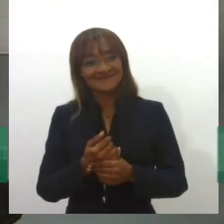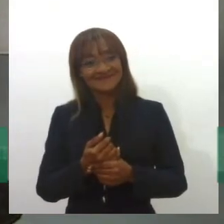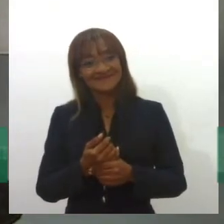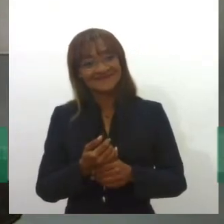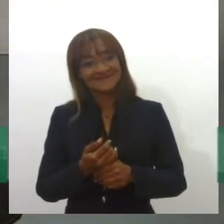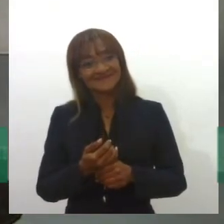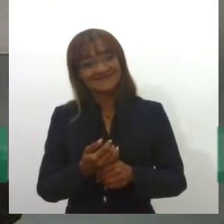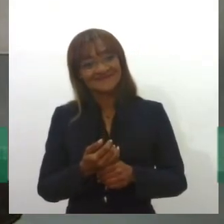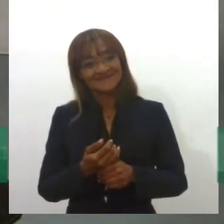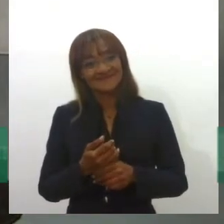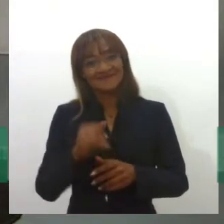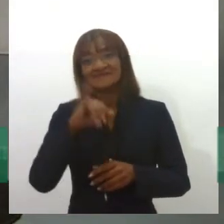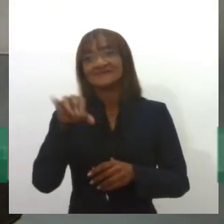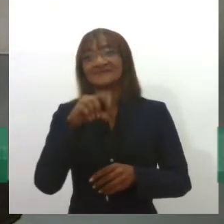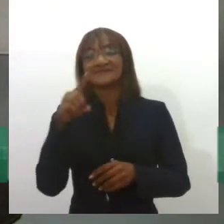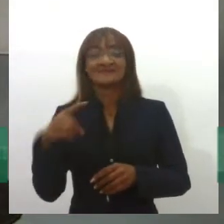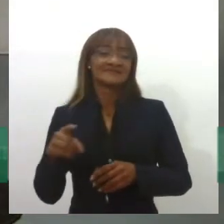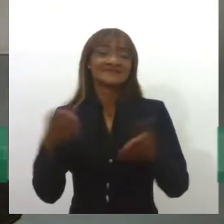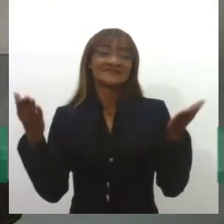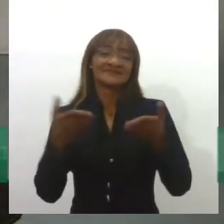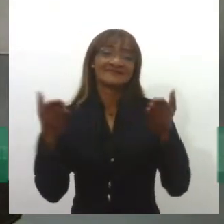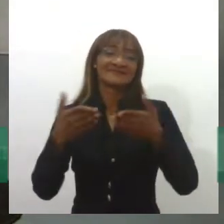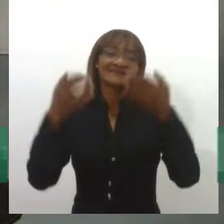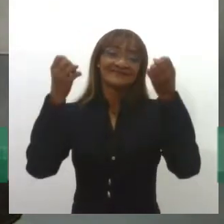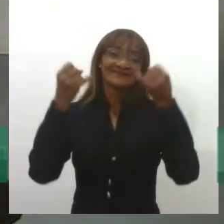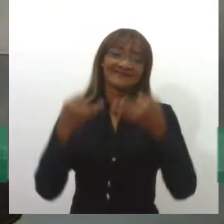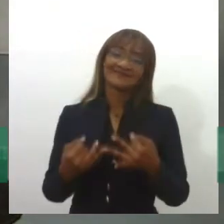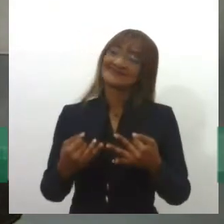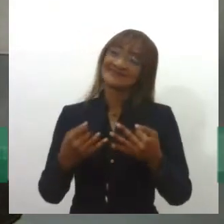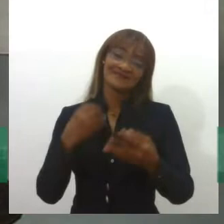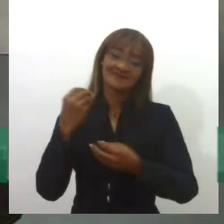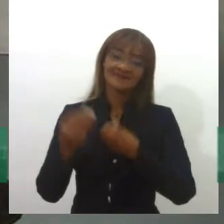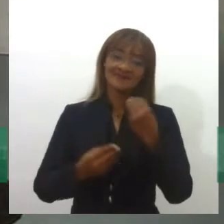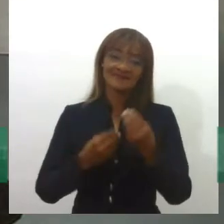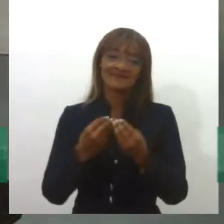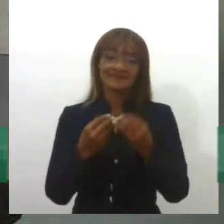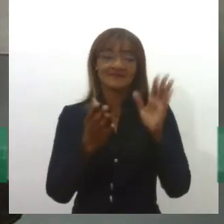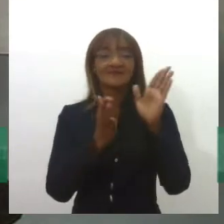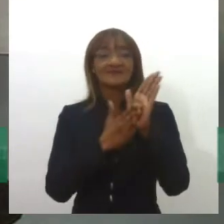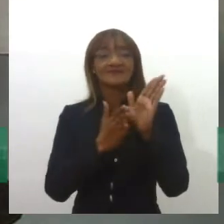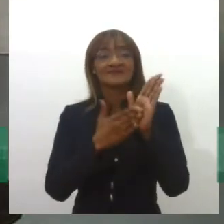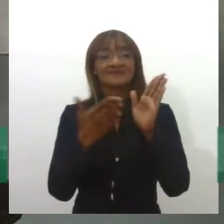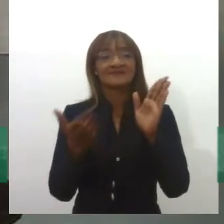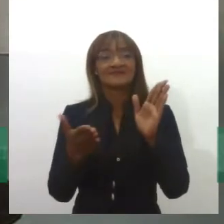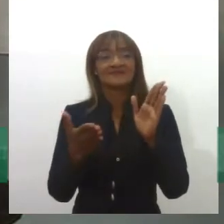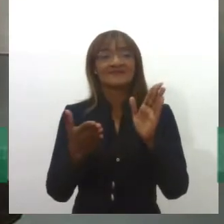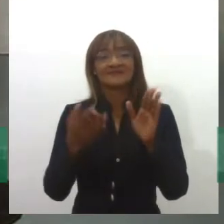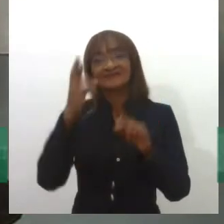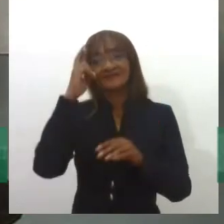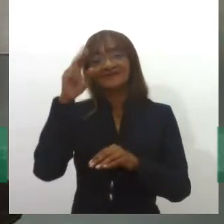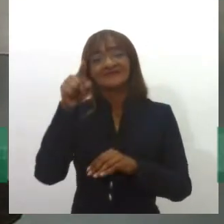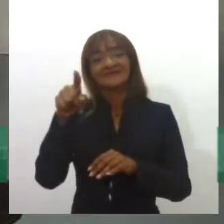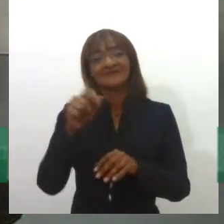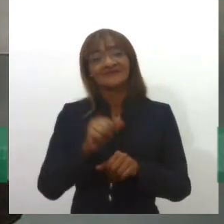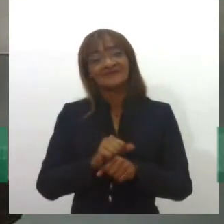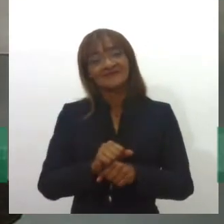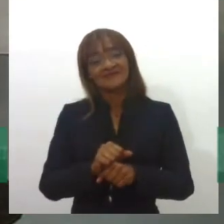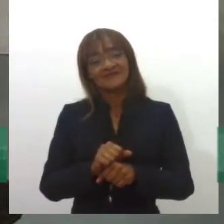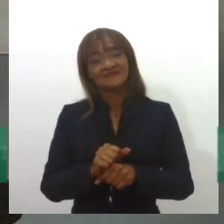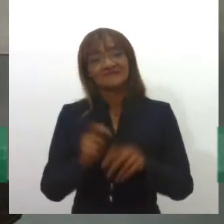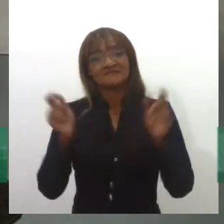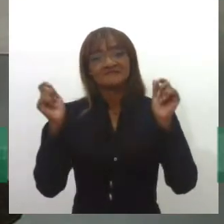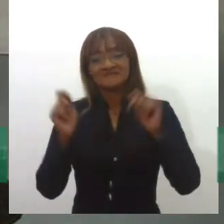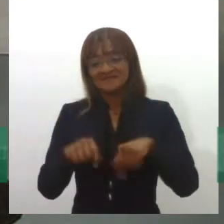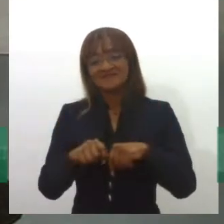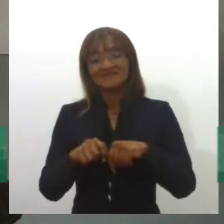João agora conversa com a gente para falar de que forma prática, né, essa proposta do senhor aí vai abarcar